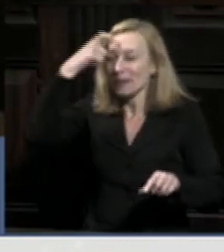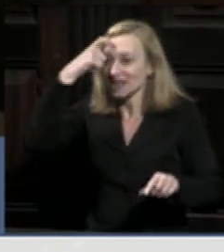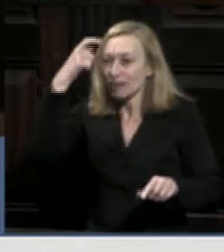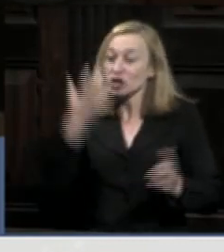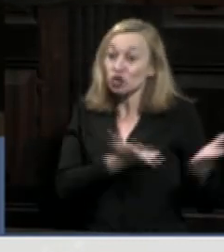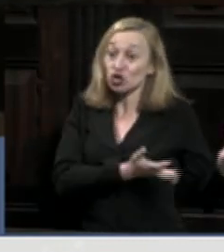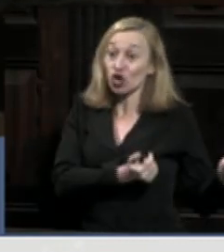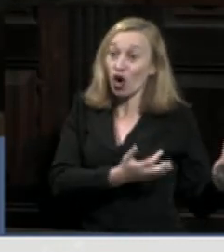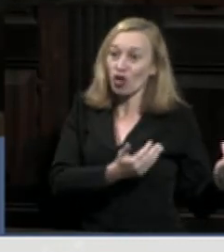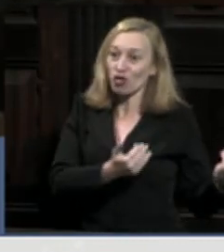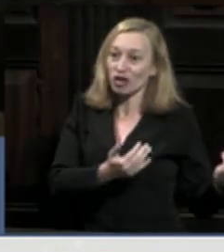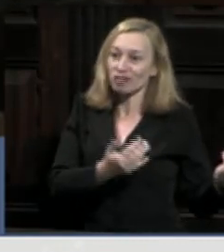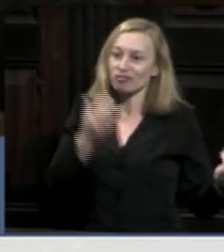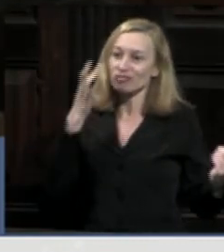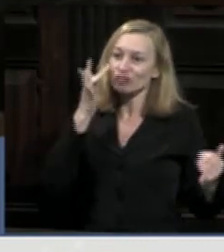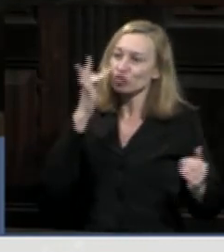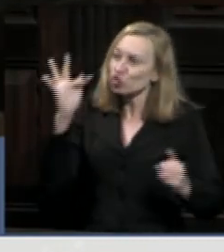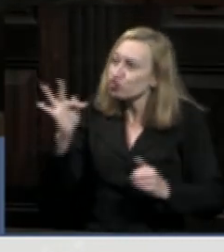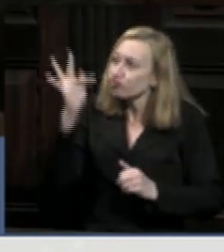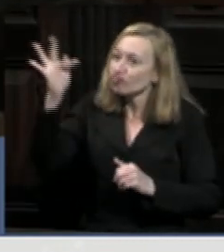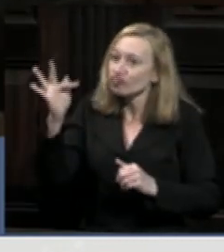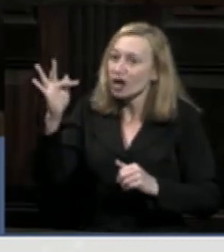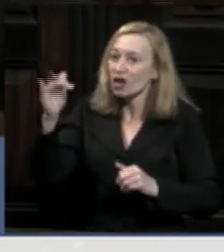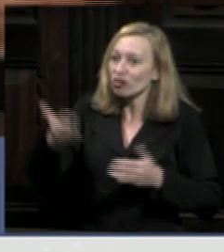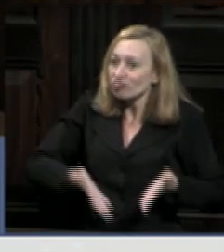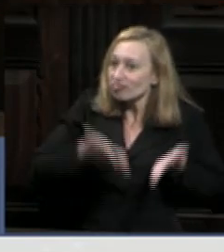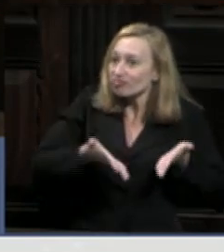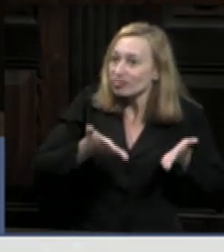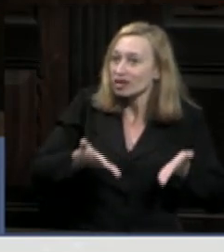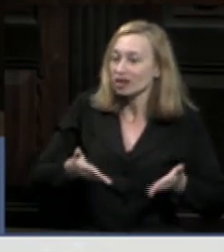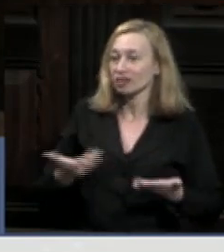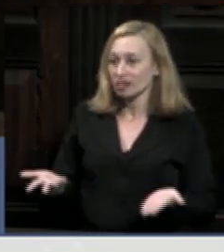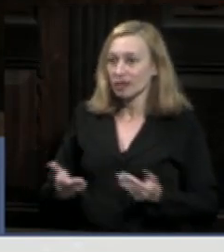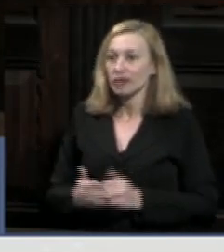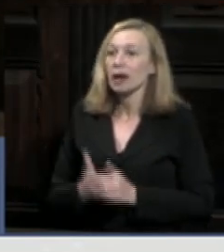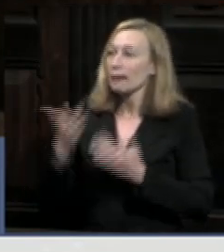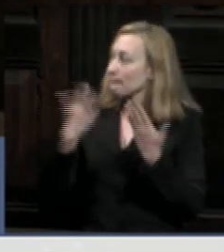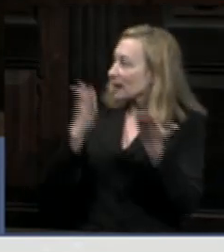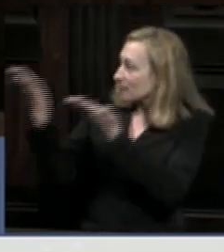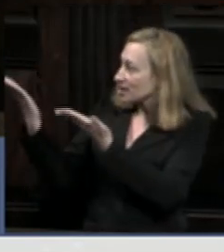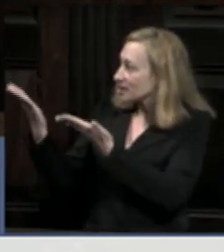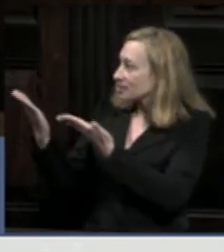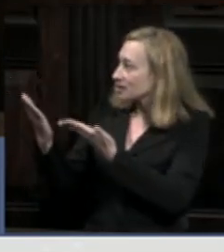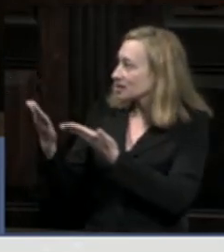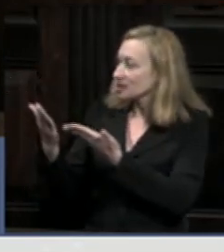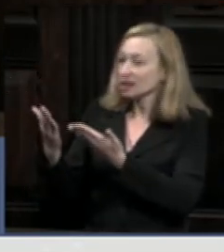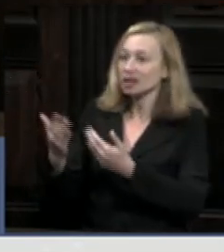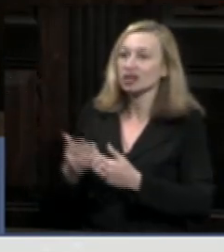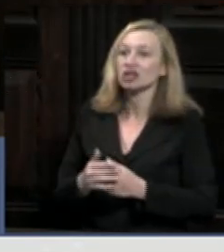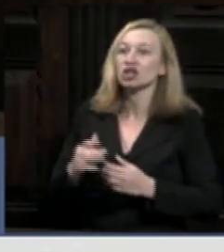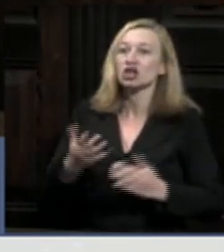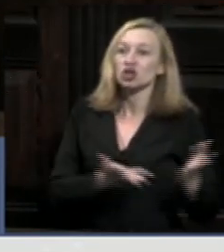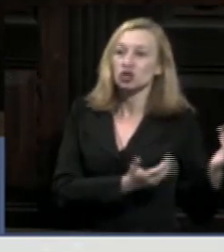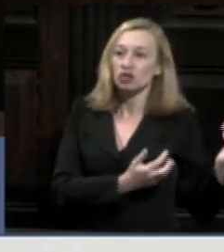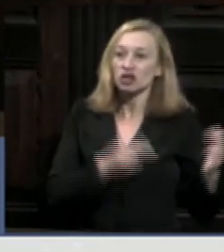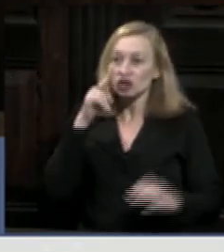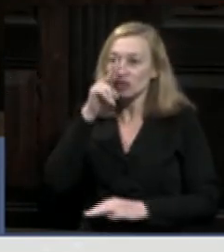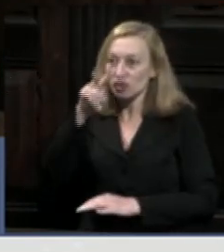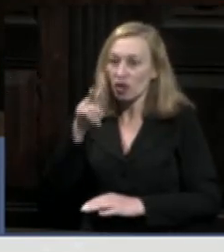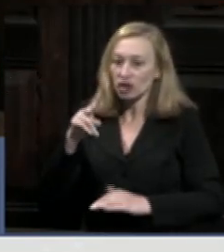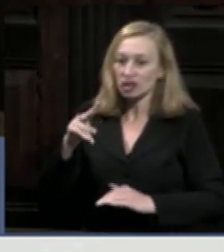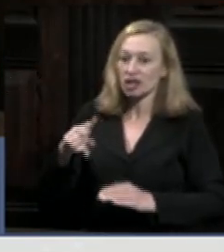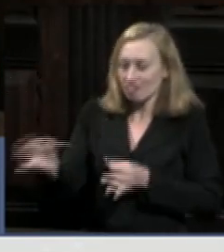para de fato atingir o grau de evolução que tanto se espera parabéns a vocês juventude forte e juventude